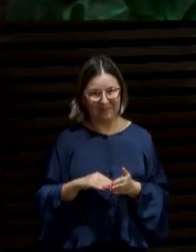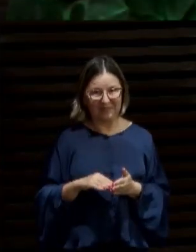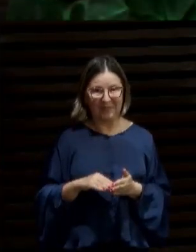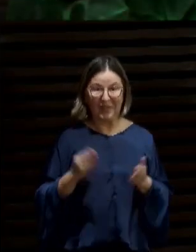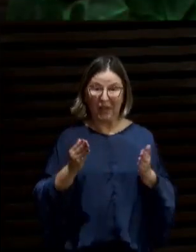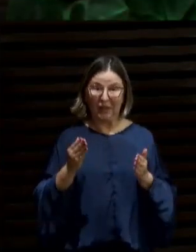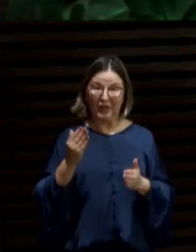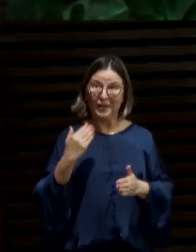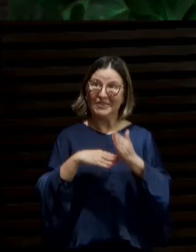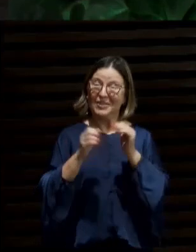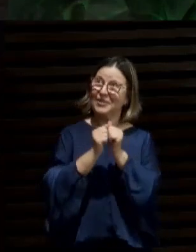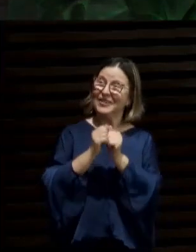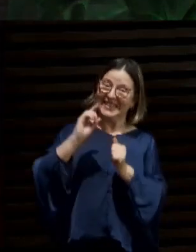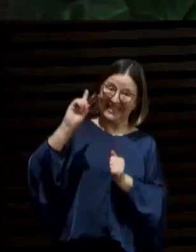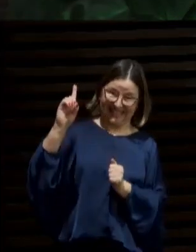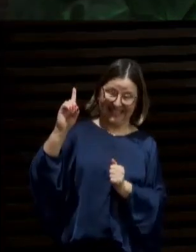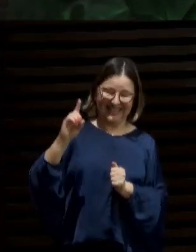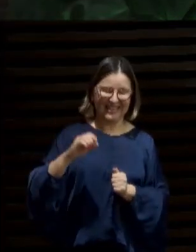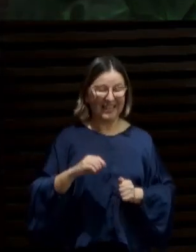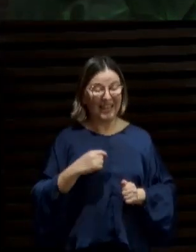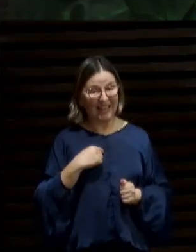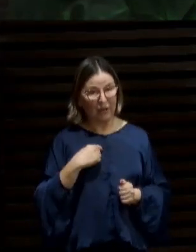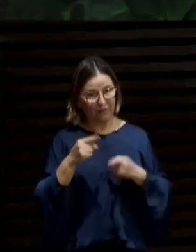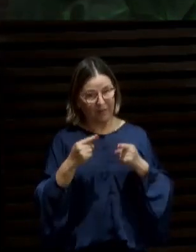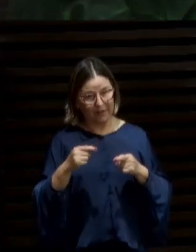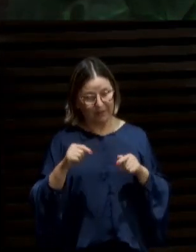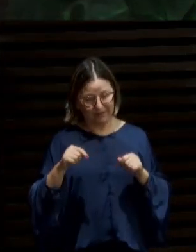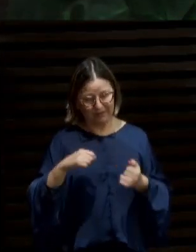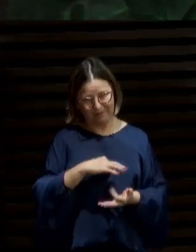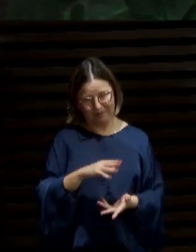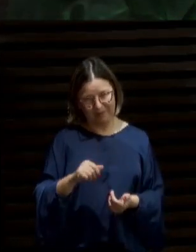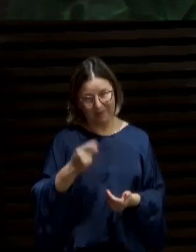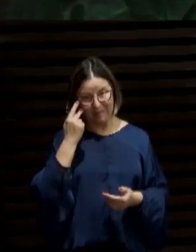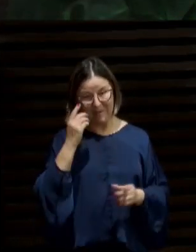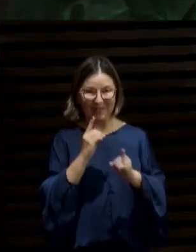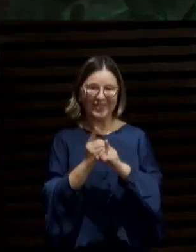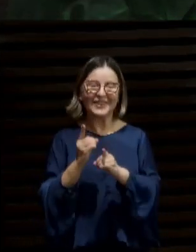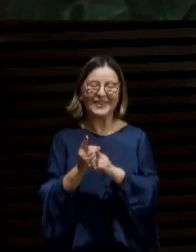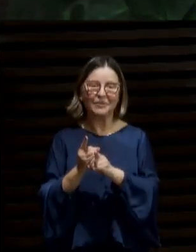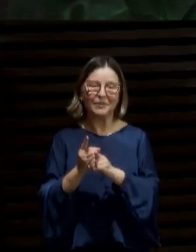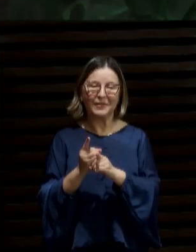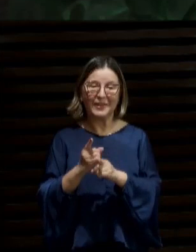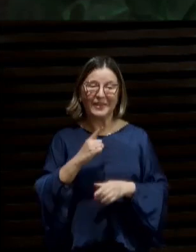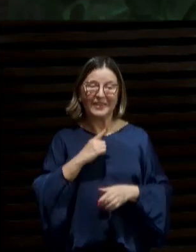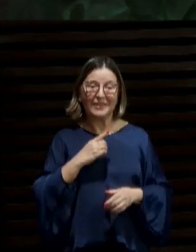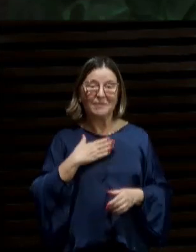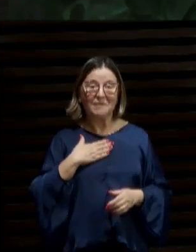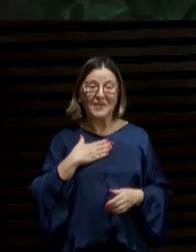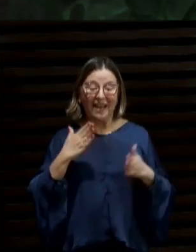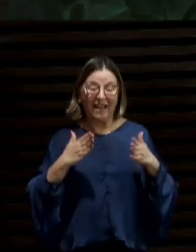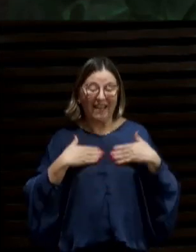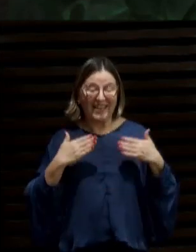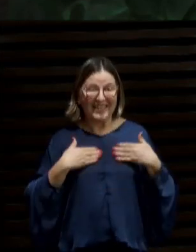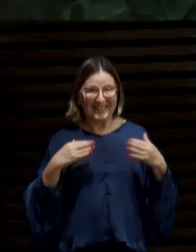de ti. Eu estou falando ainda no mundo para que eles tenham o meu gozo